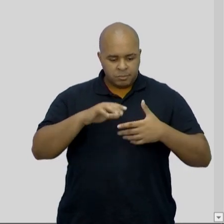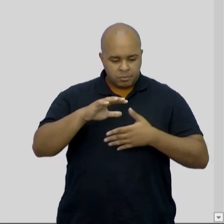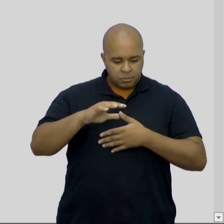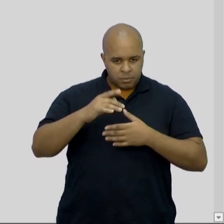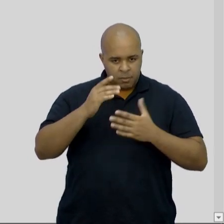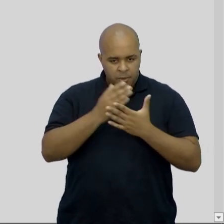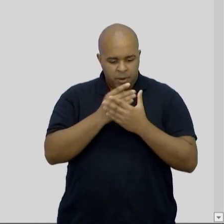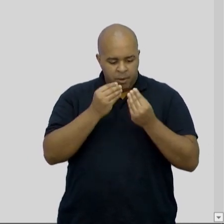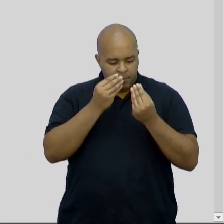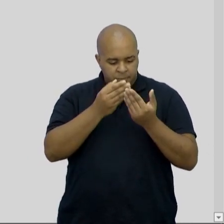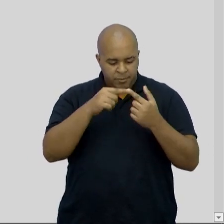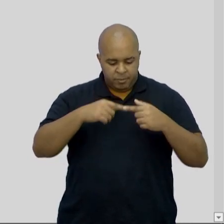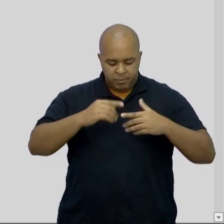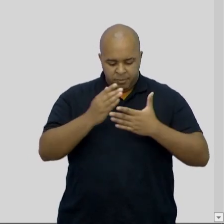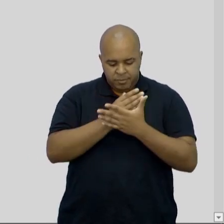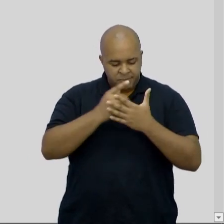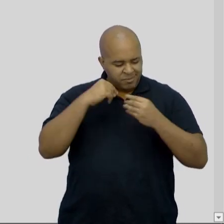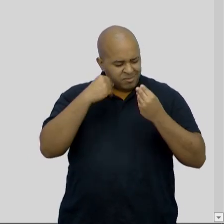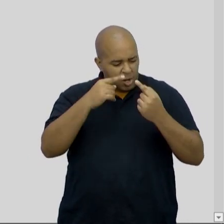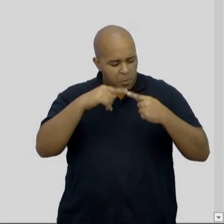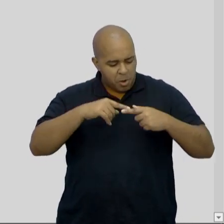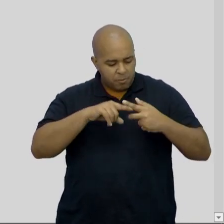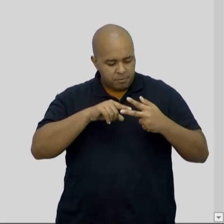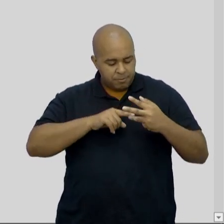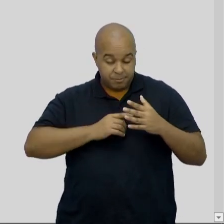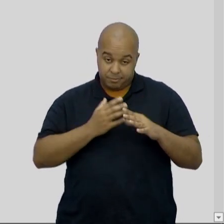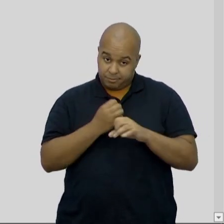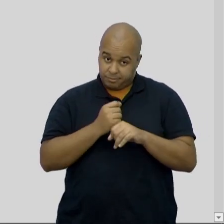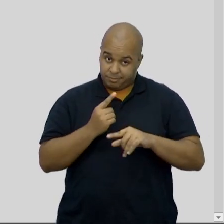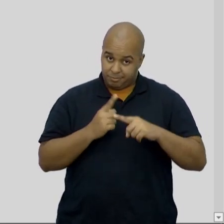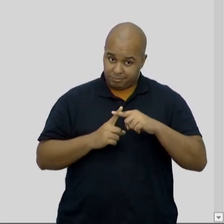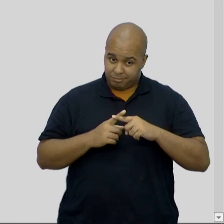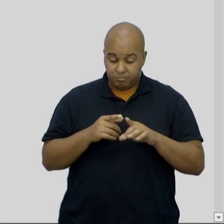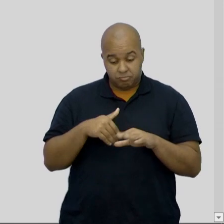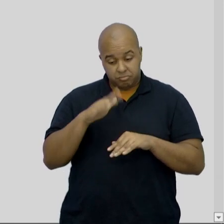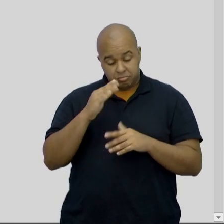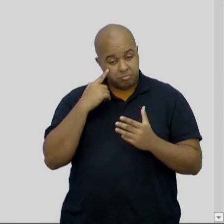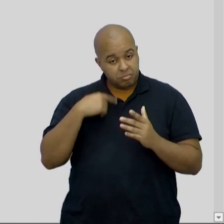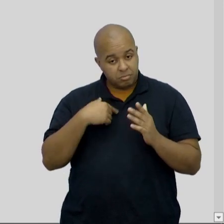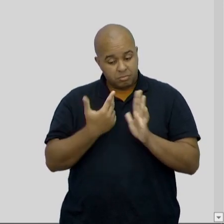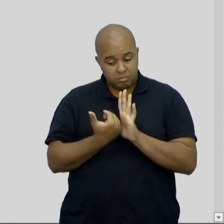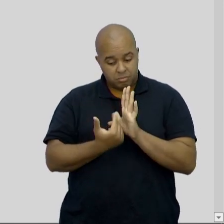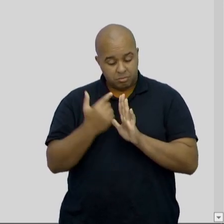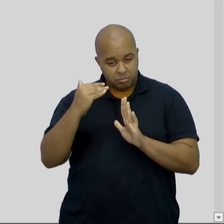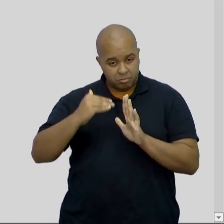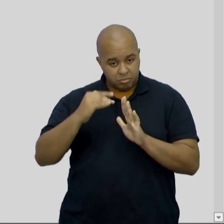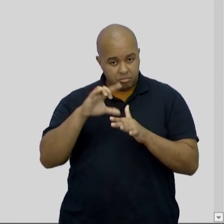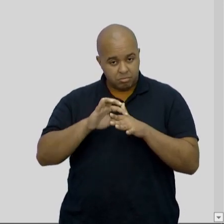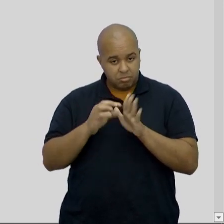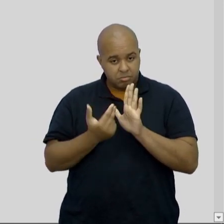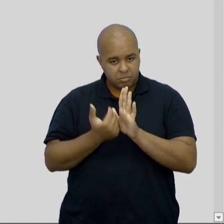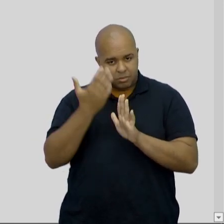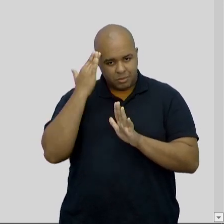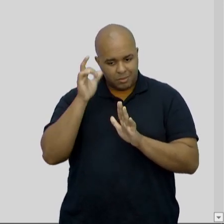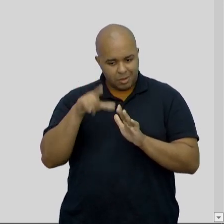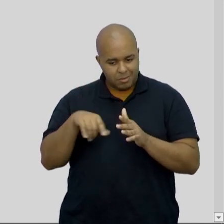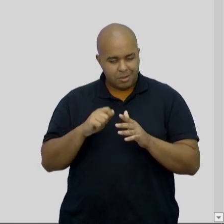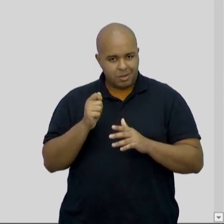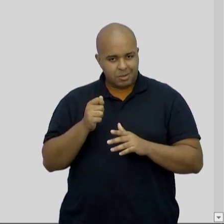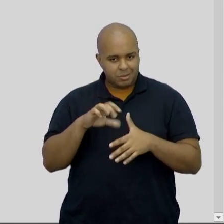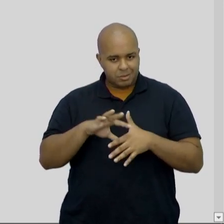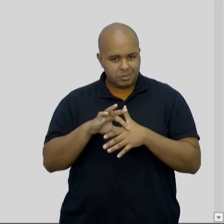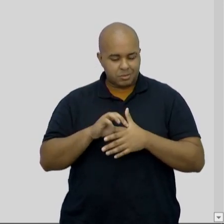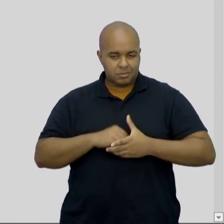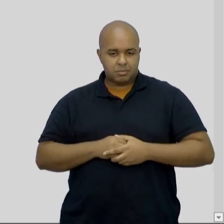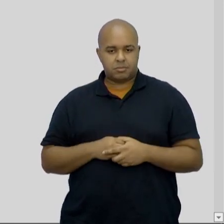que ele pode fornecer. Alguns líderes eles fornecem um ponto a mais. Nós temos o símbolo da carta de líder, para você saber que essa é uma carta de